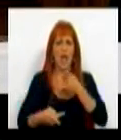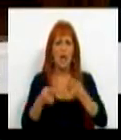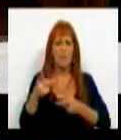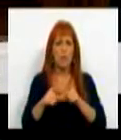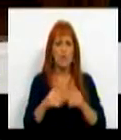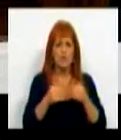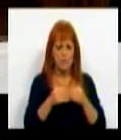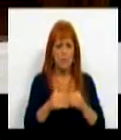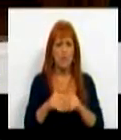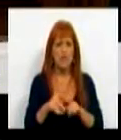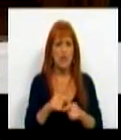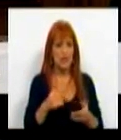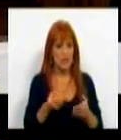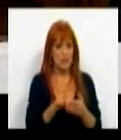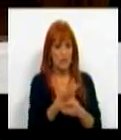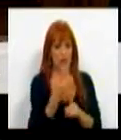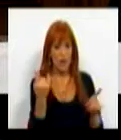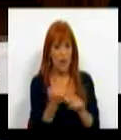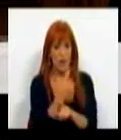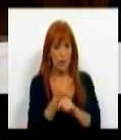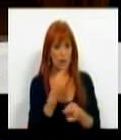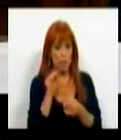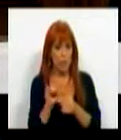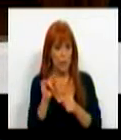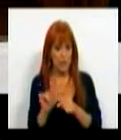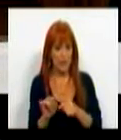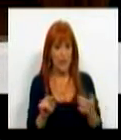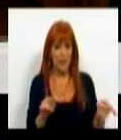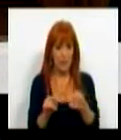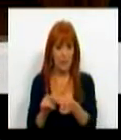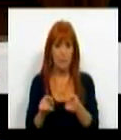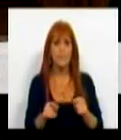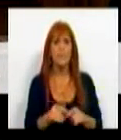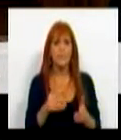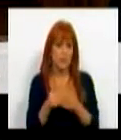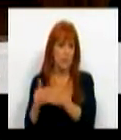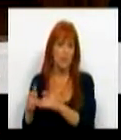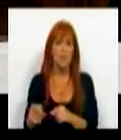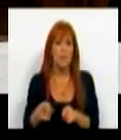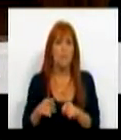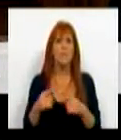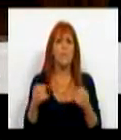avaliação sistemática das carteiras do banco e, portanto,